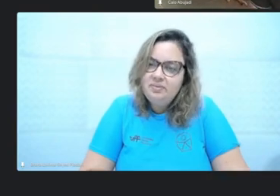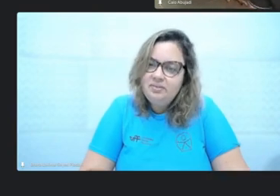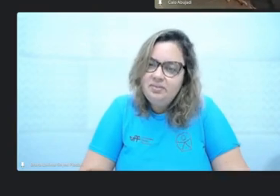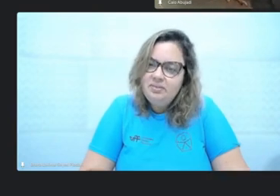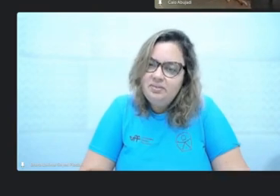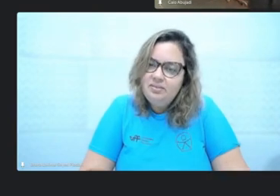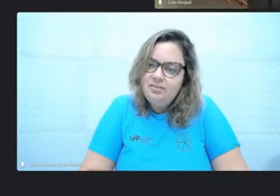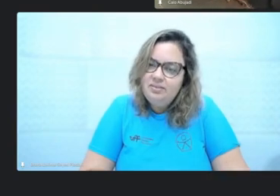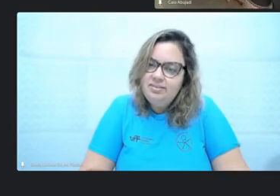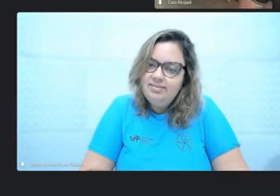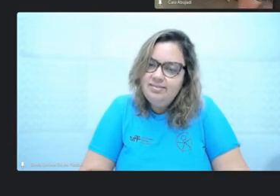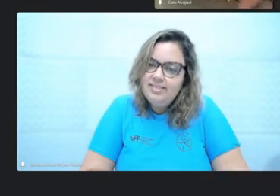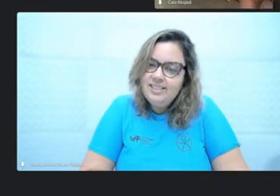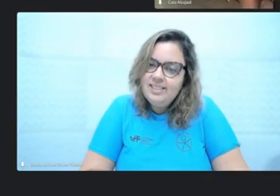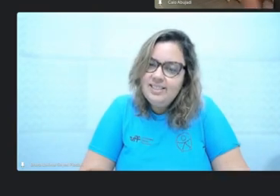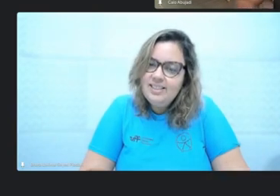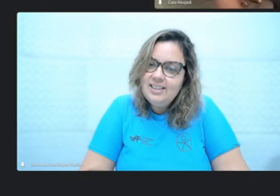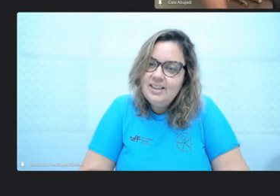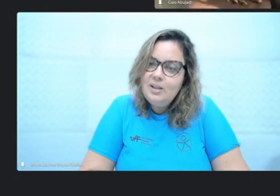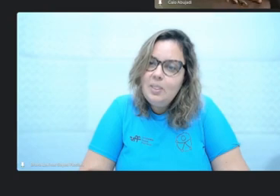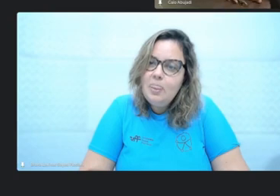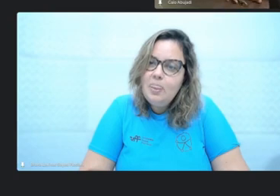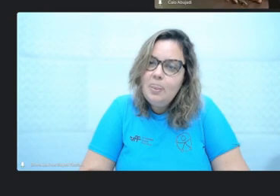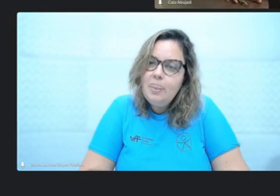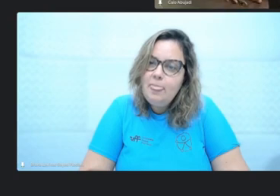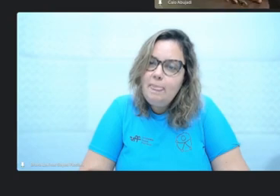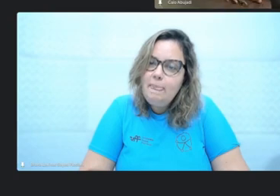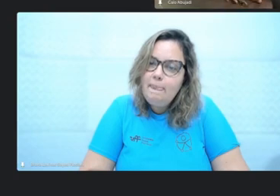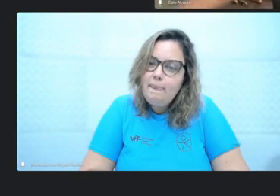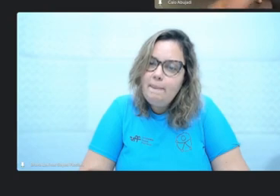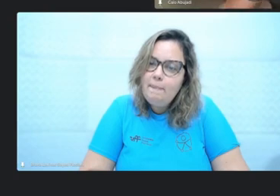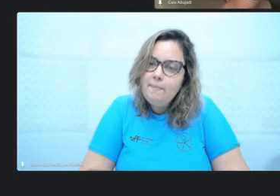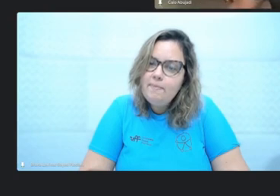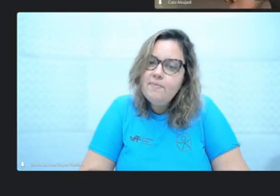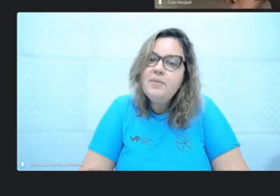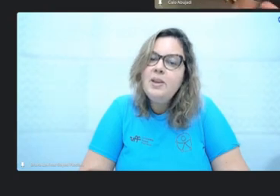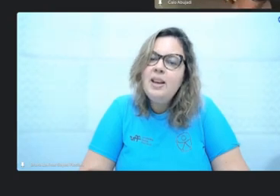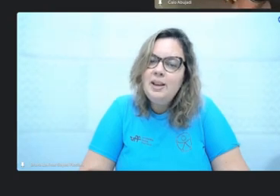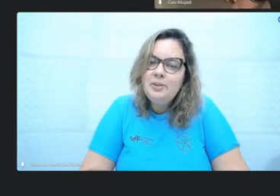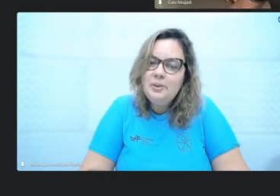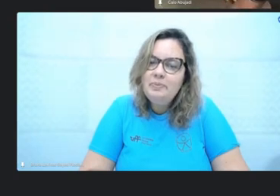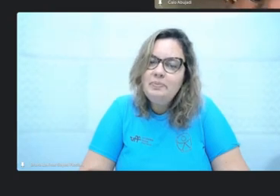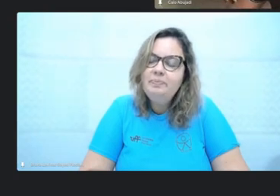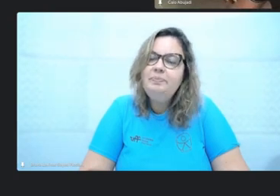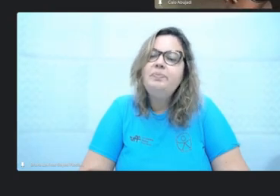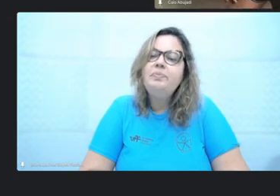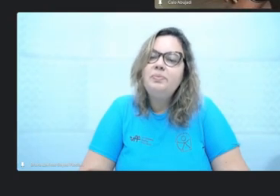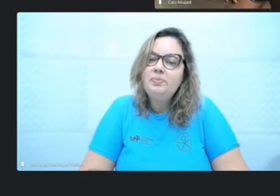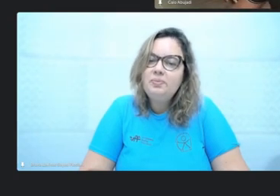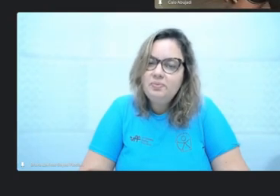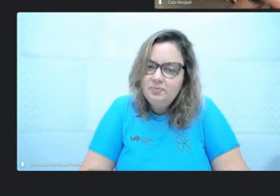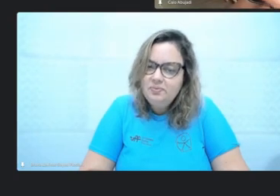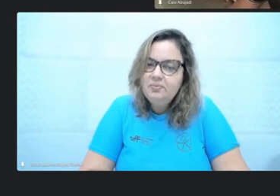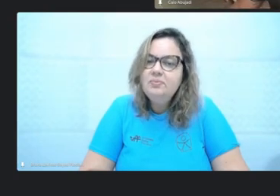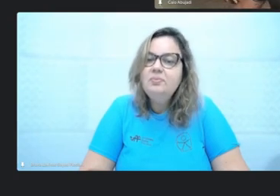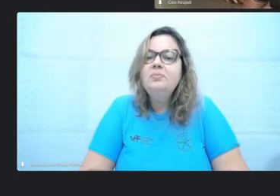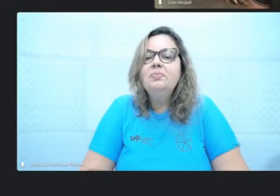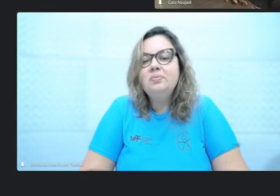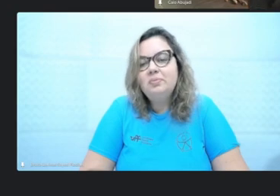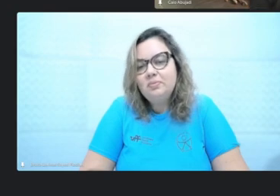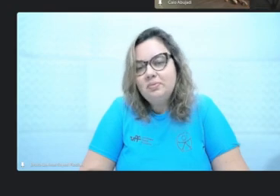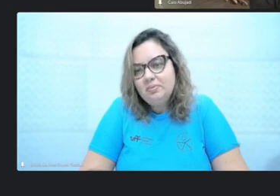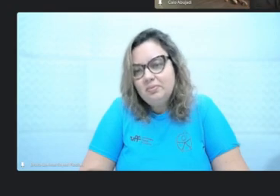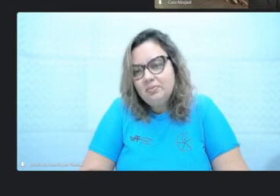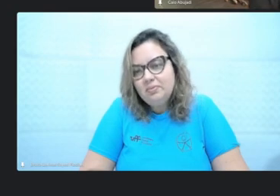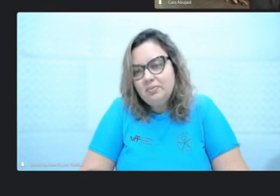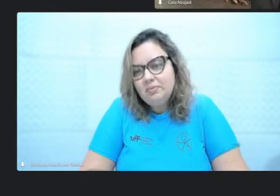falar sobre a história do autismo, ele passou por todos os momentos do autismo, aí vem os Casas Novas, né, que são, é um casal que vem